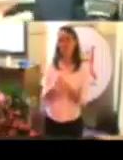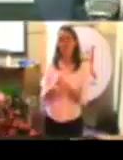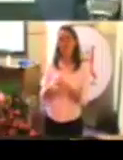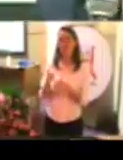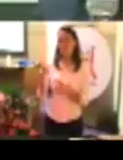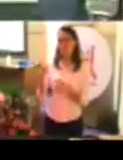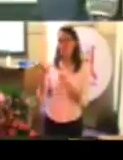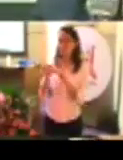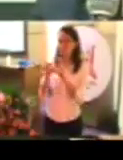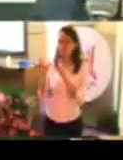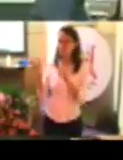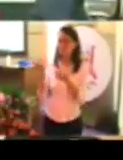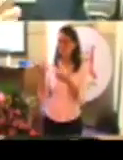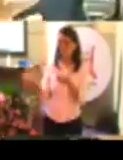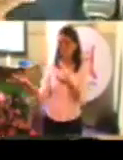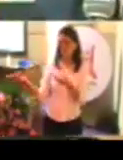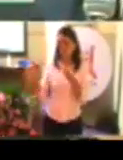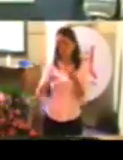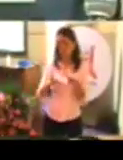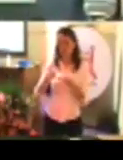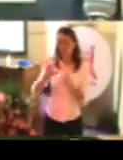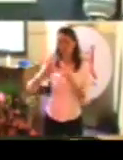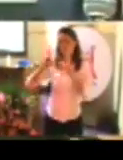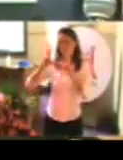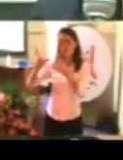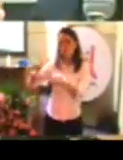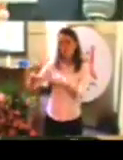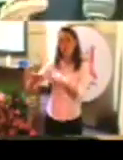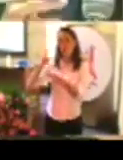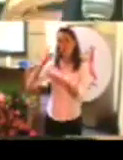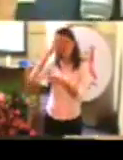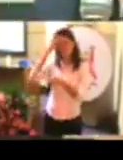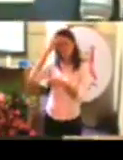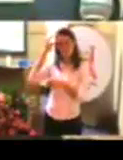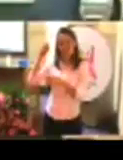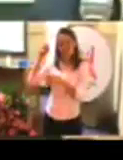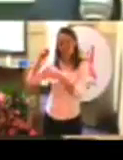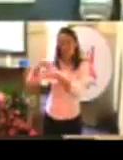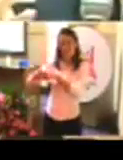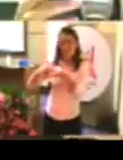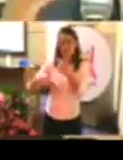realmente você reunir todos os funcionários